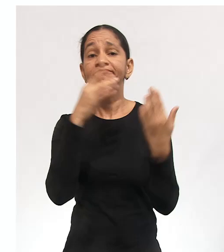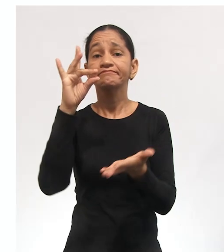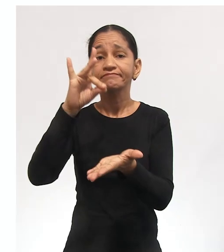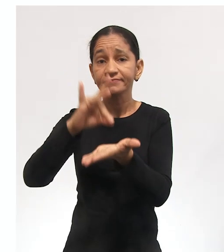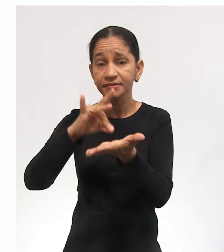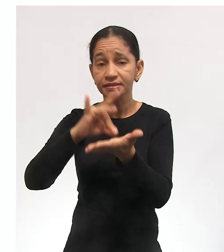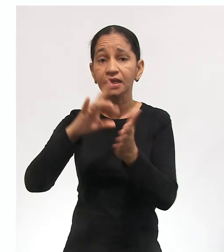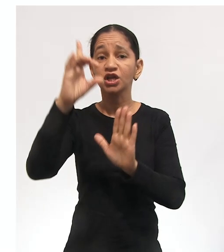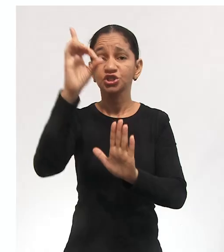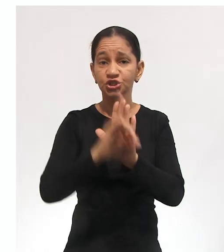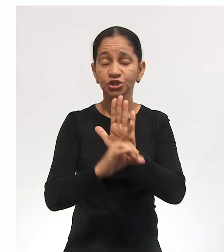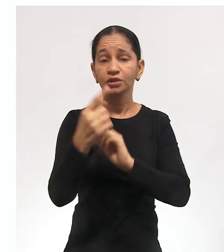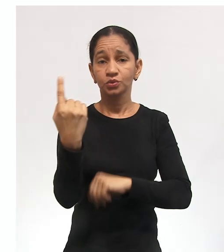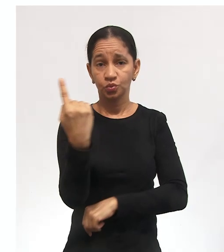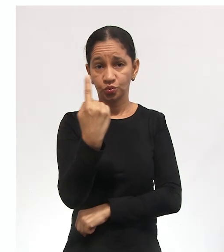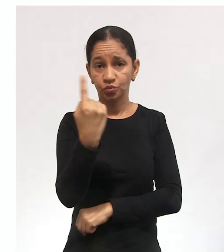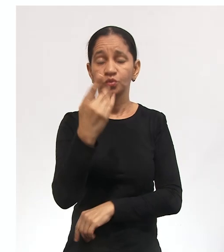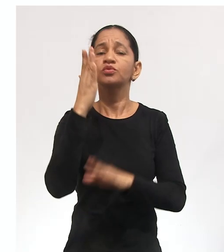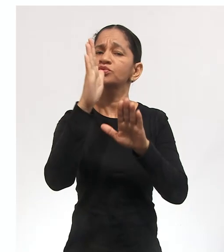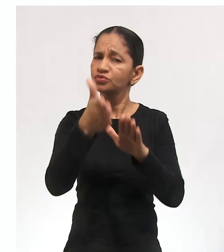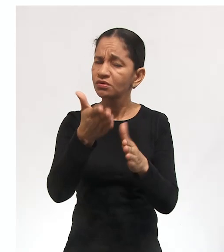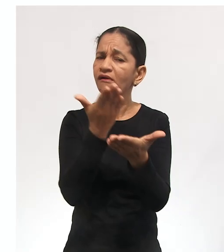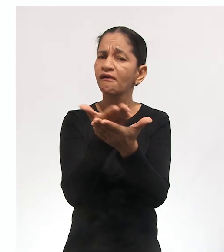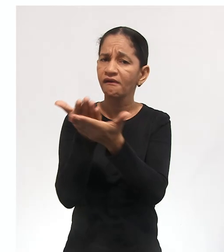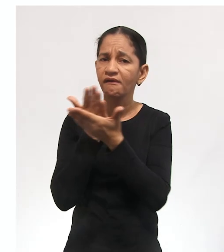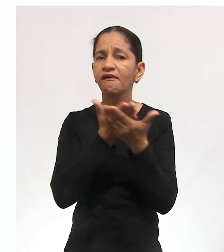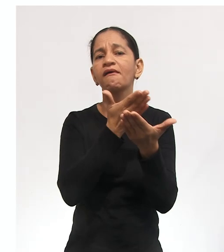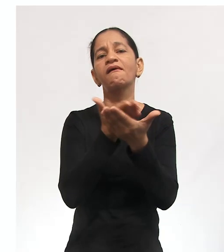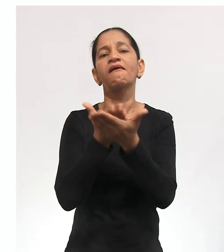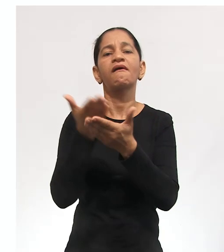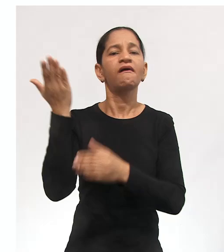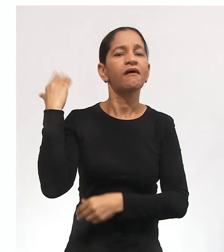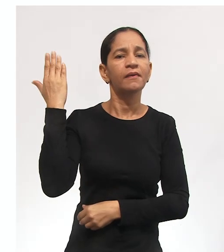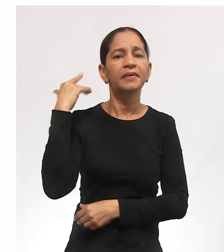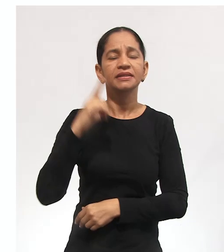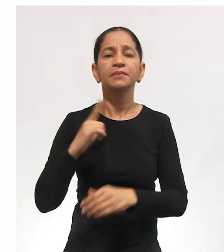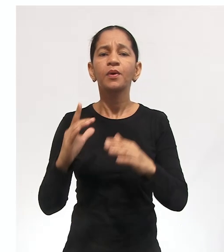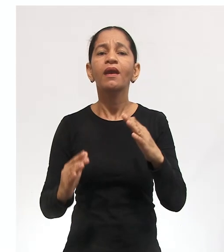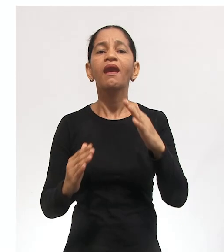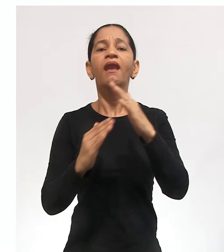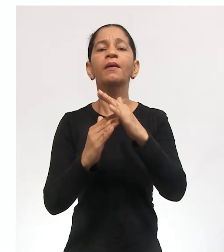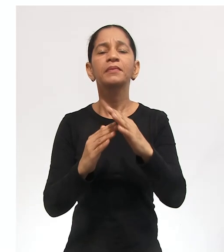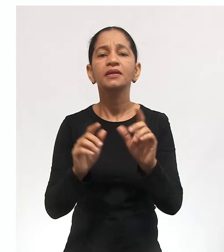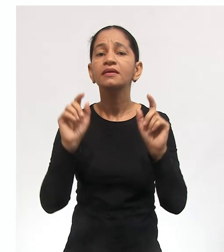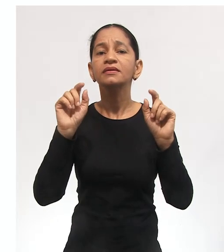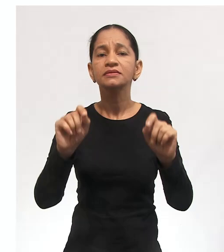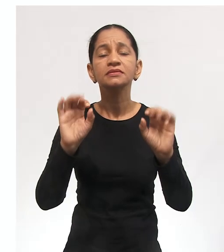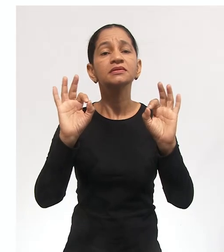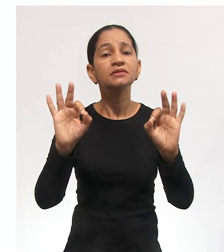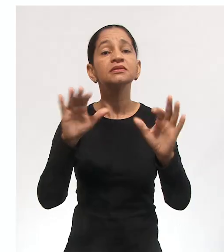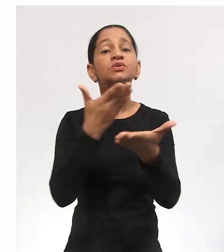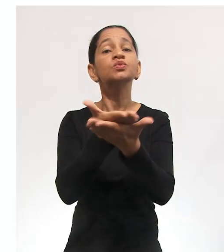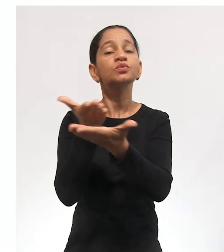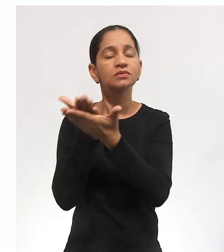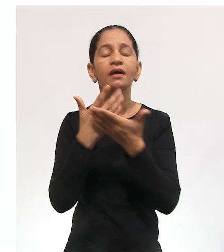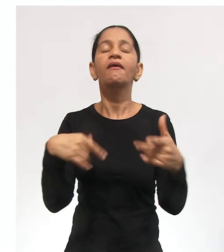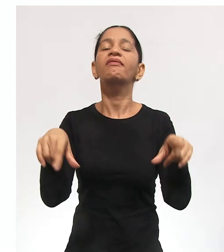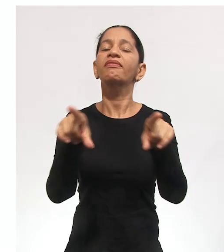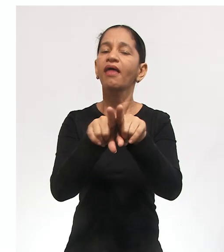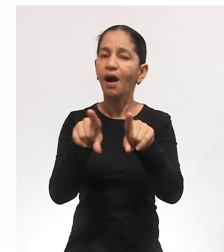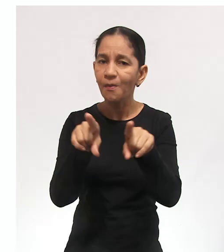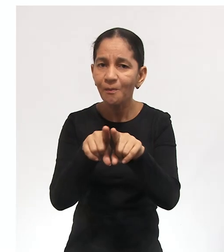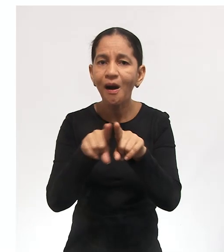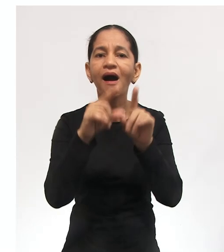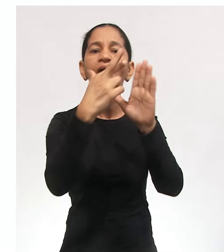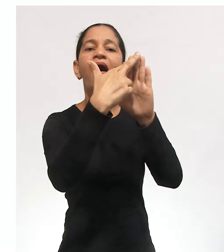de que lá em Direito 1, vocês já estudaram sobre esses limites. E estudaram, inclusive, que